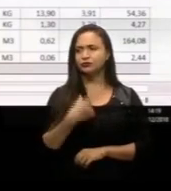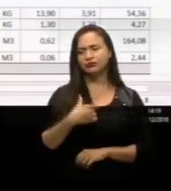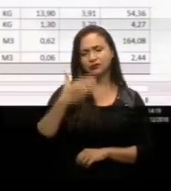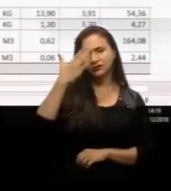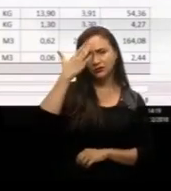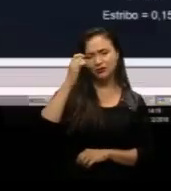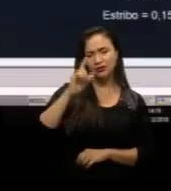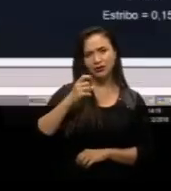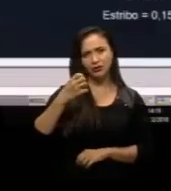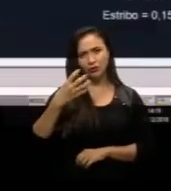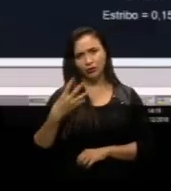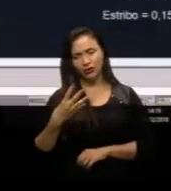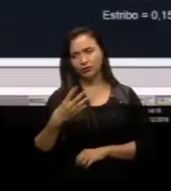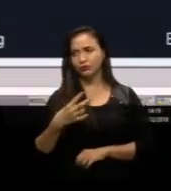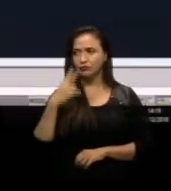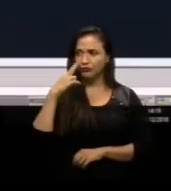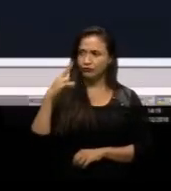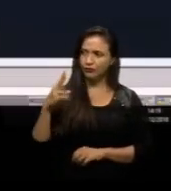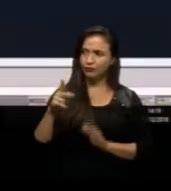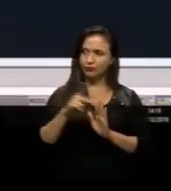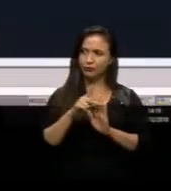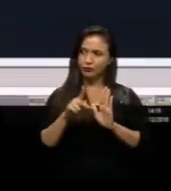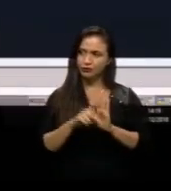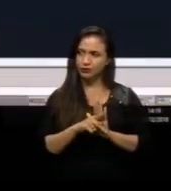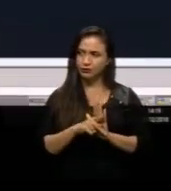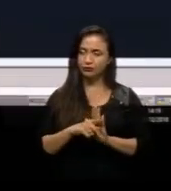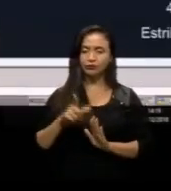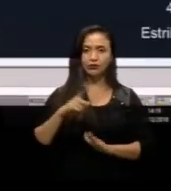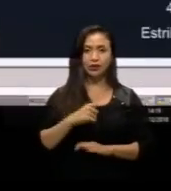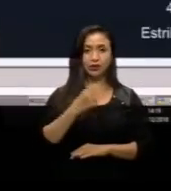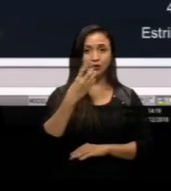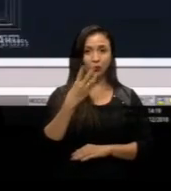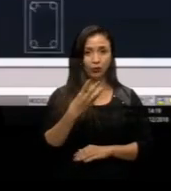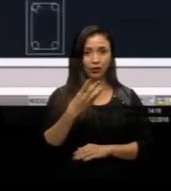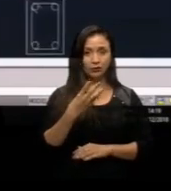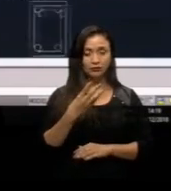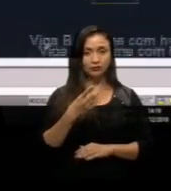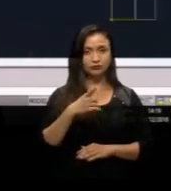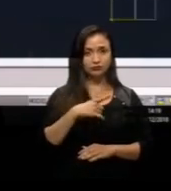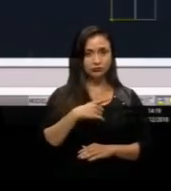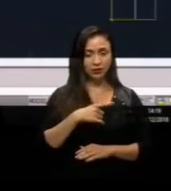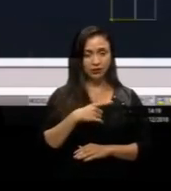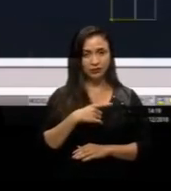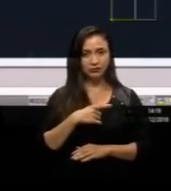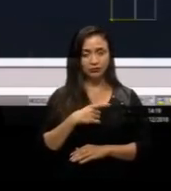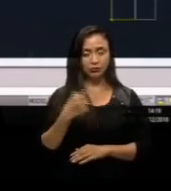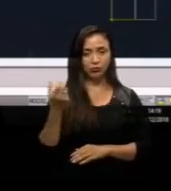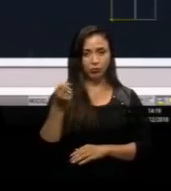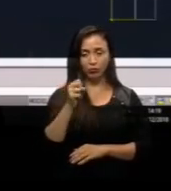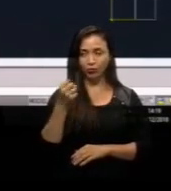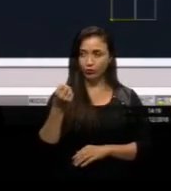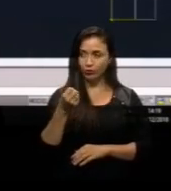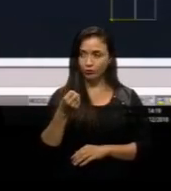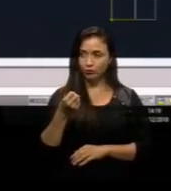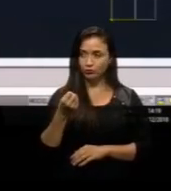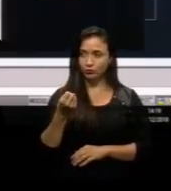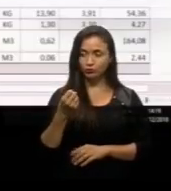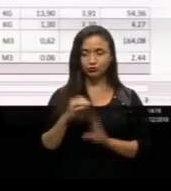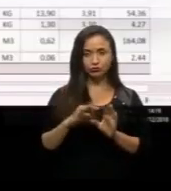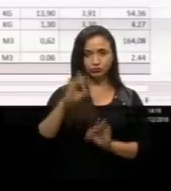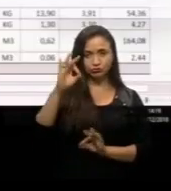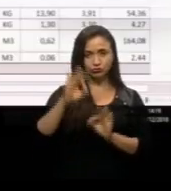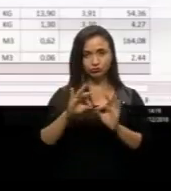4, olha lá, projeto. São 4 barras de 8 ao longo desse comprimento